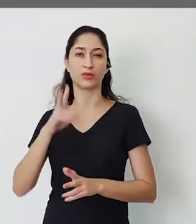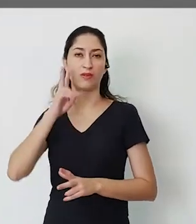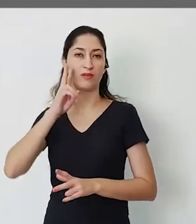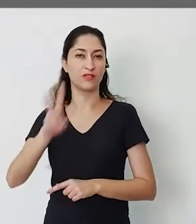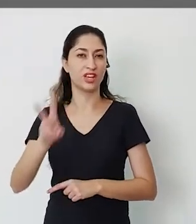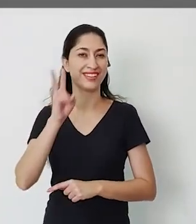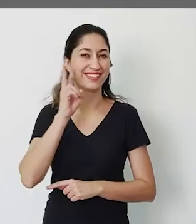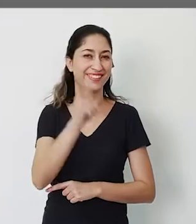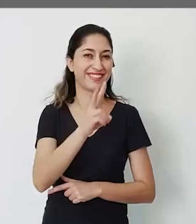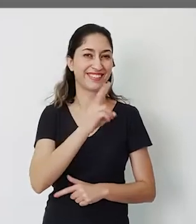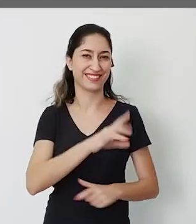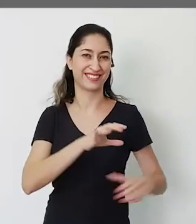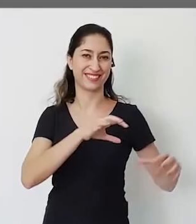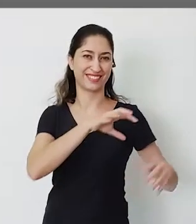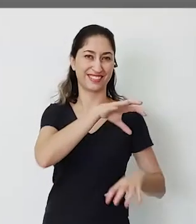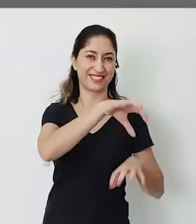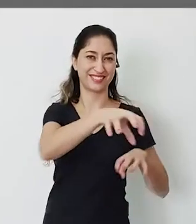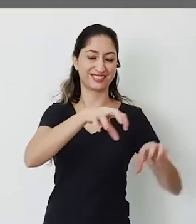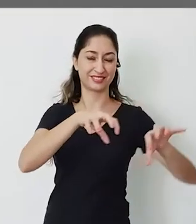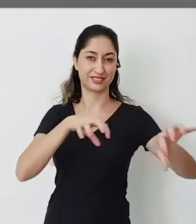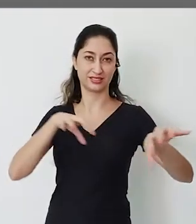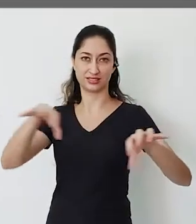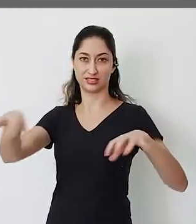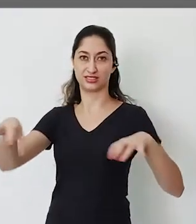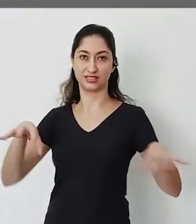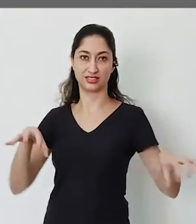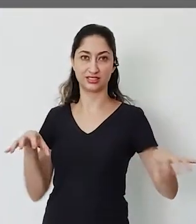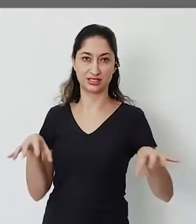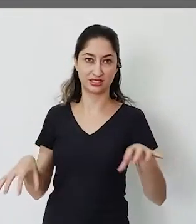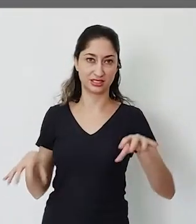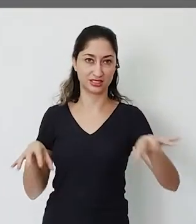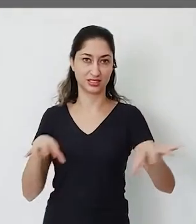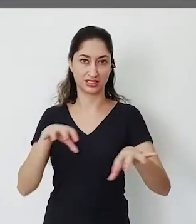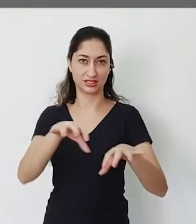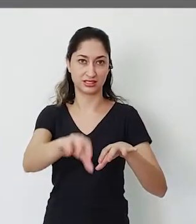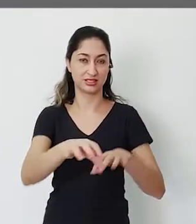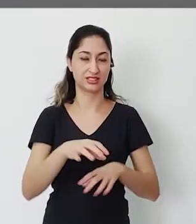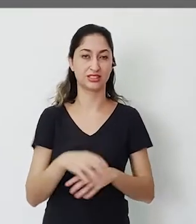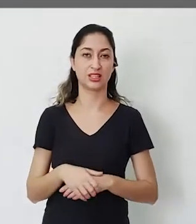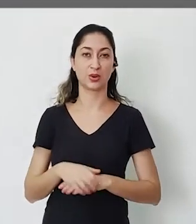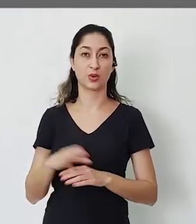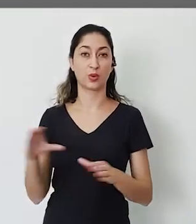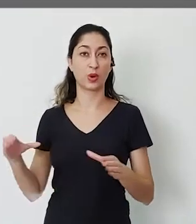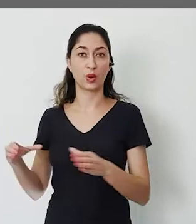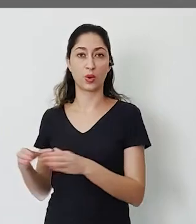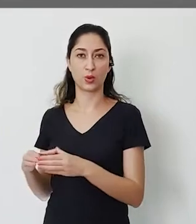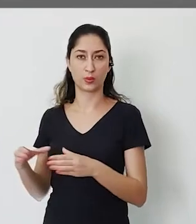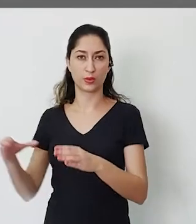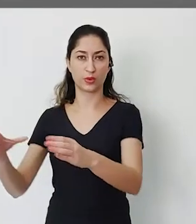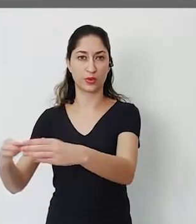uma associação, ou diversos grupos que estavam ao redor da gente.